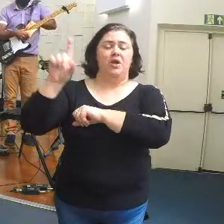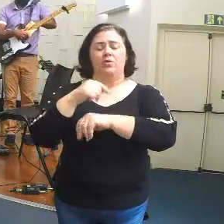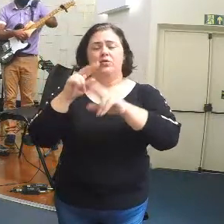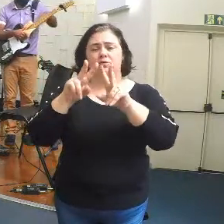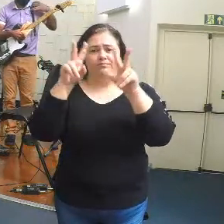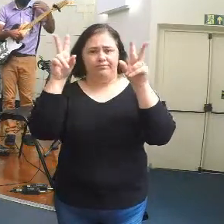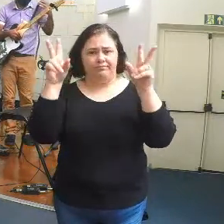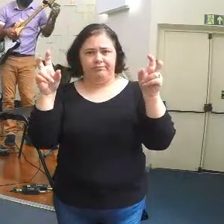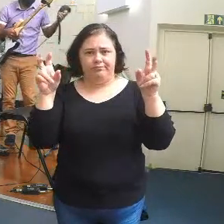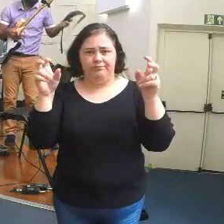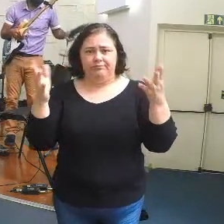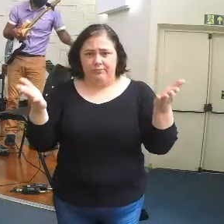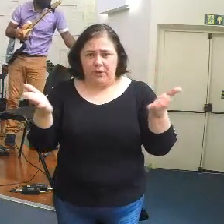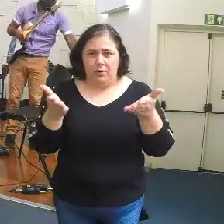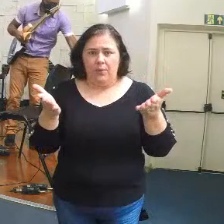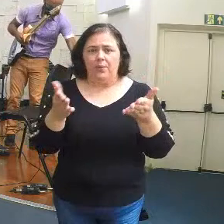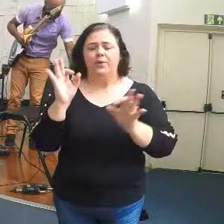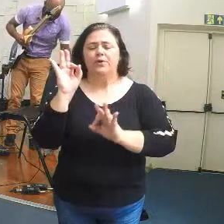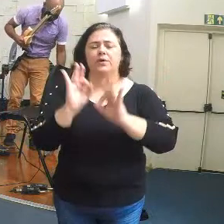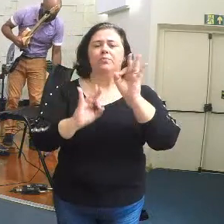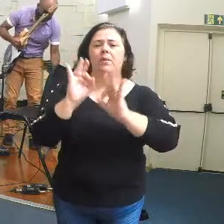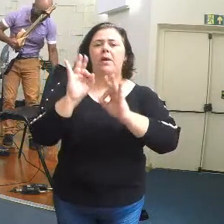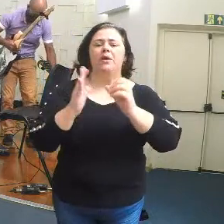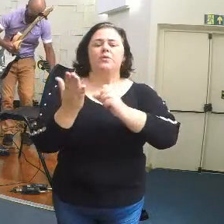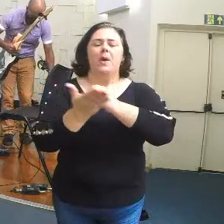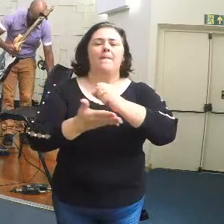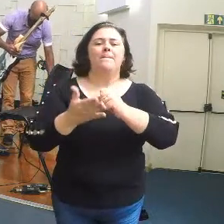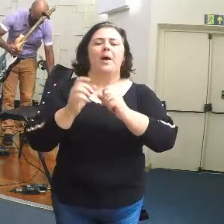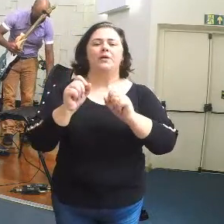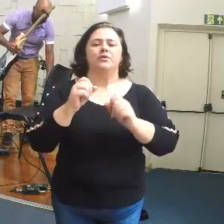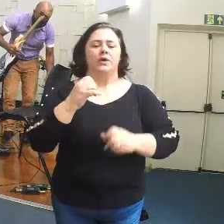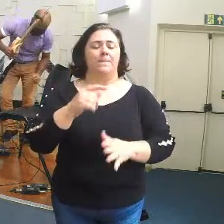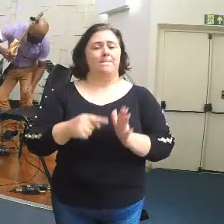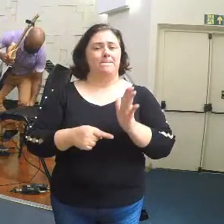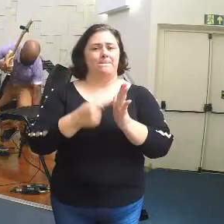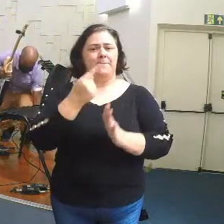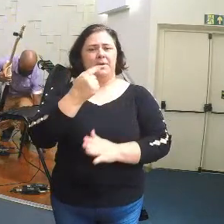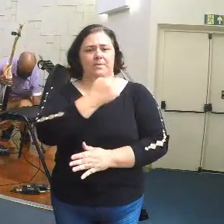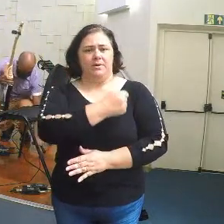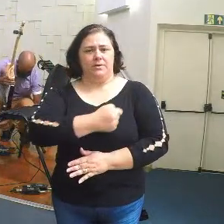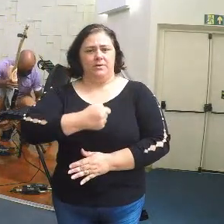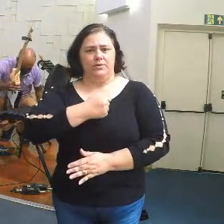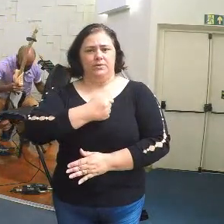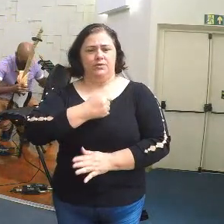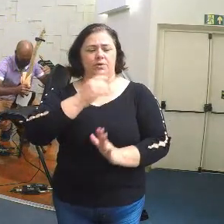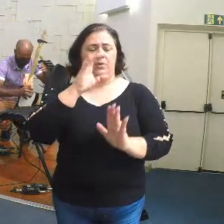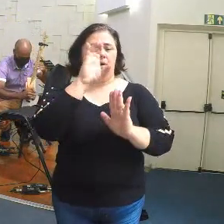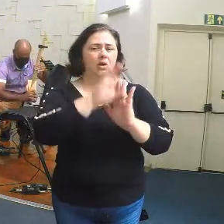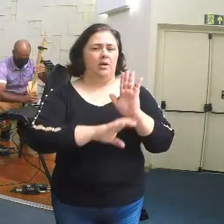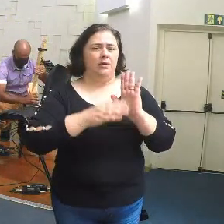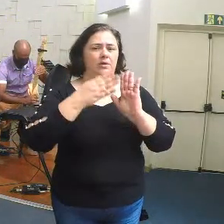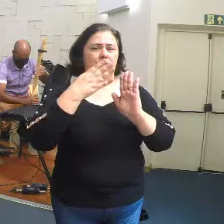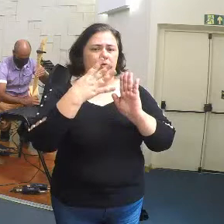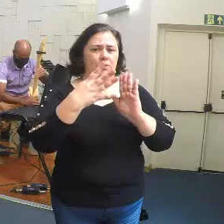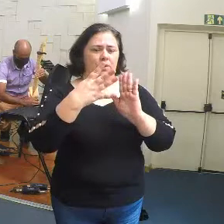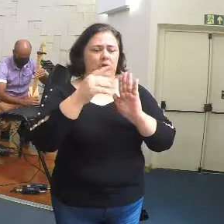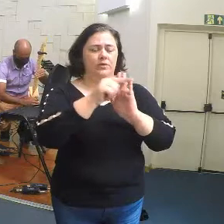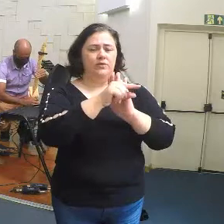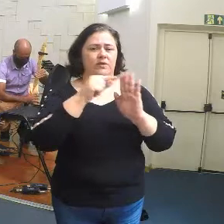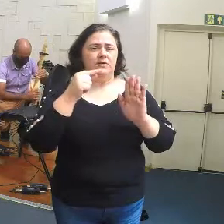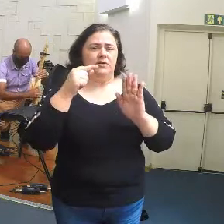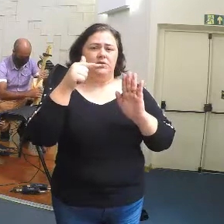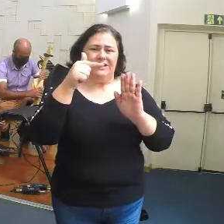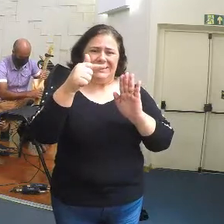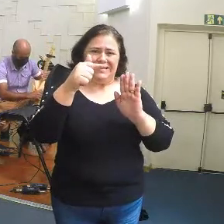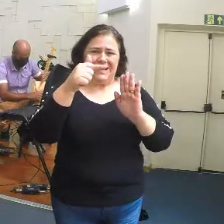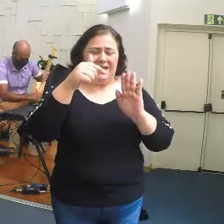que preparamos baseados em 1 de João, capítulo 4, versículos de 7 a 21.